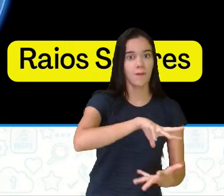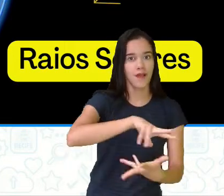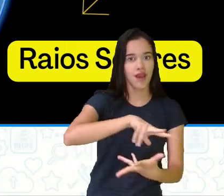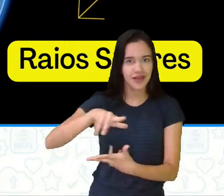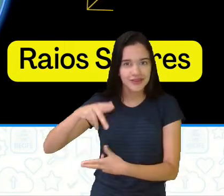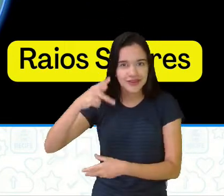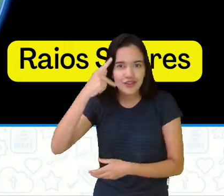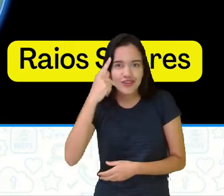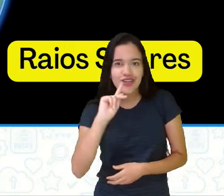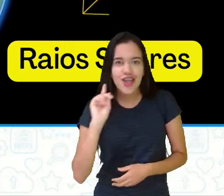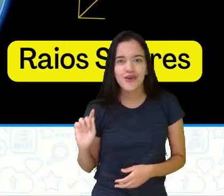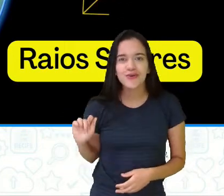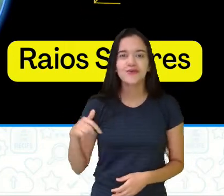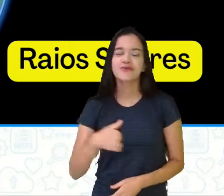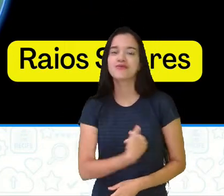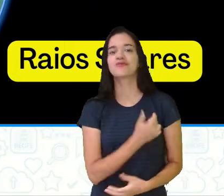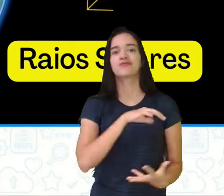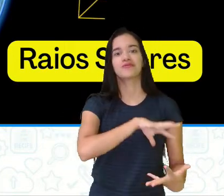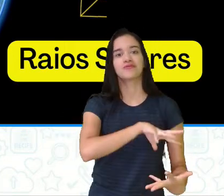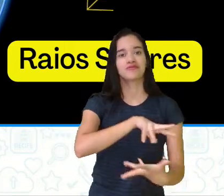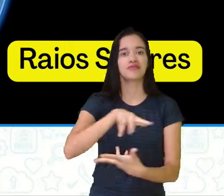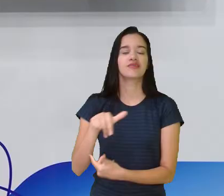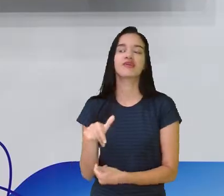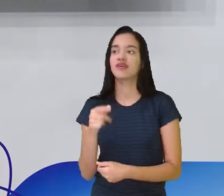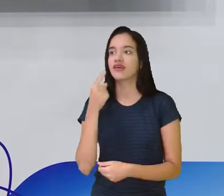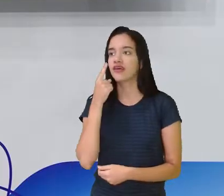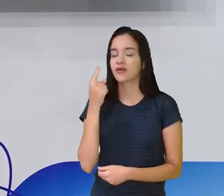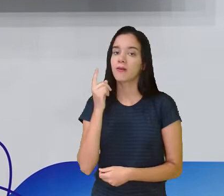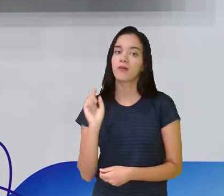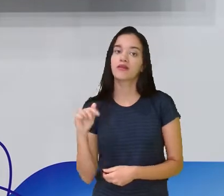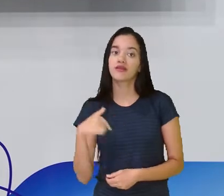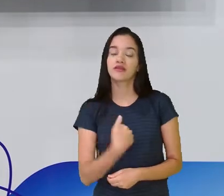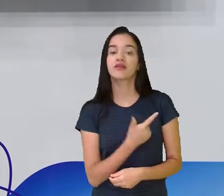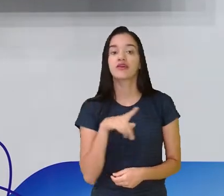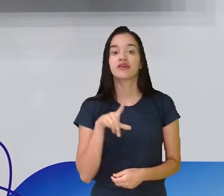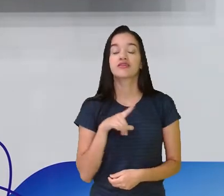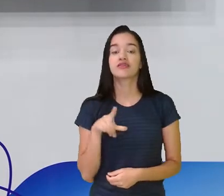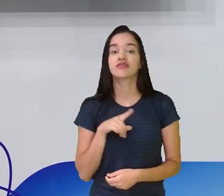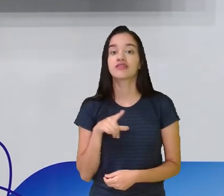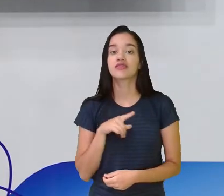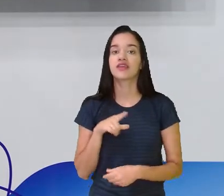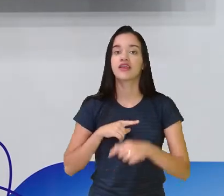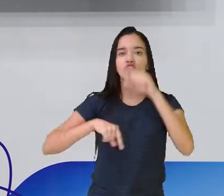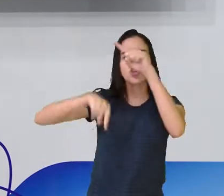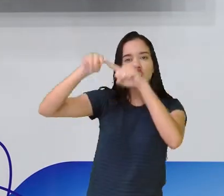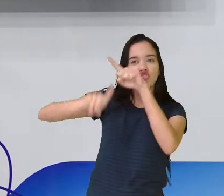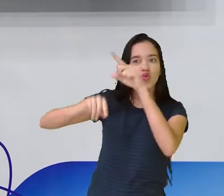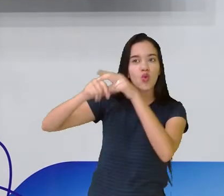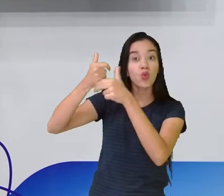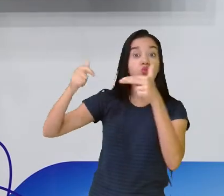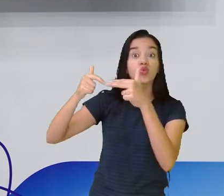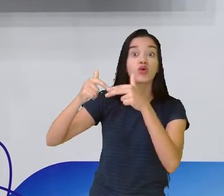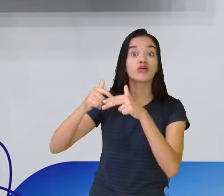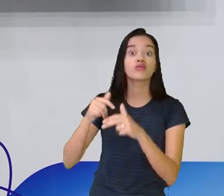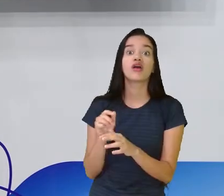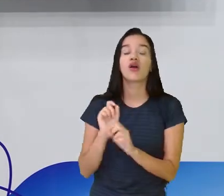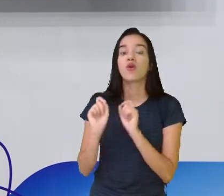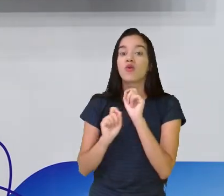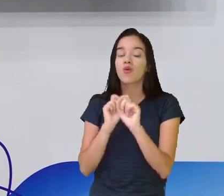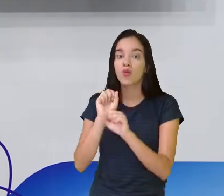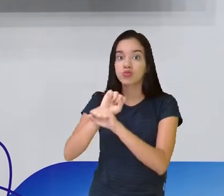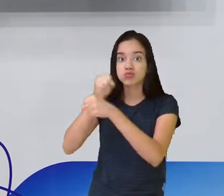seu planeta, o nosso planeta Terra. E ali a gente tem a nossa estrela maior, o Sol, que a gente está fazendo uma pequena